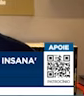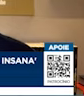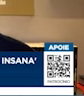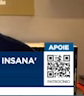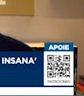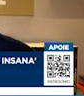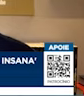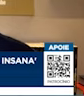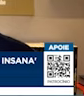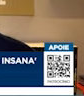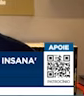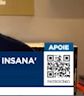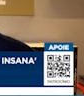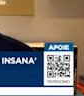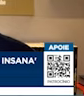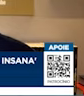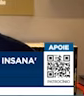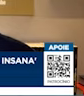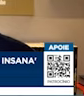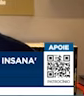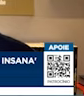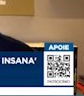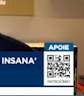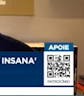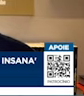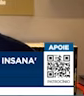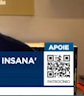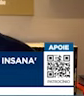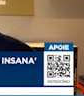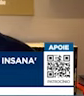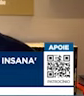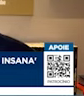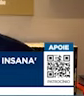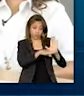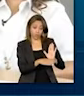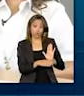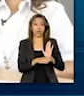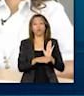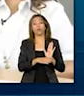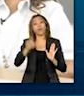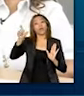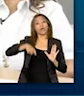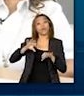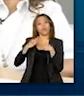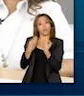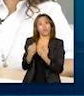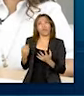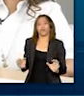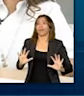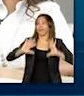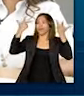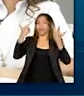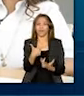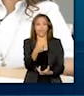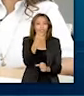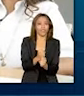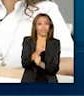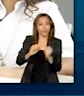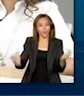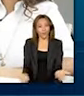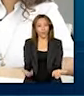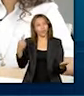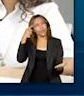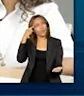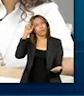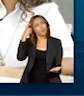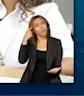de insana a reação israelense aos terroristas do Hamas. Eu fico lembrando que